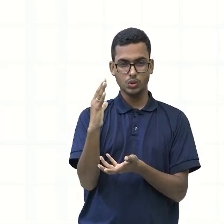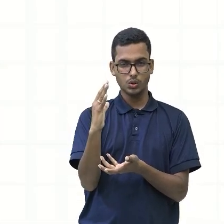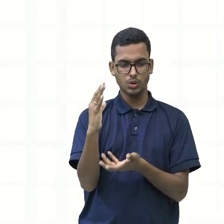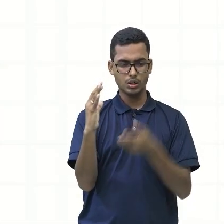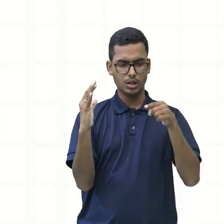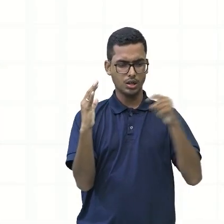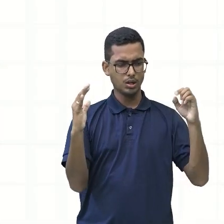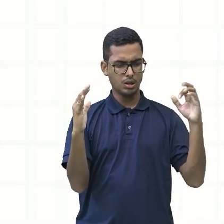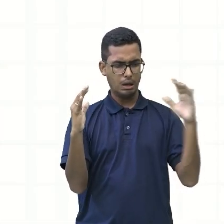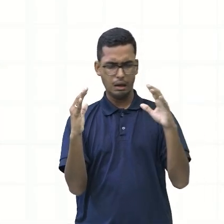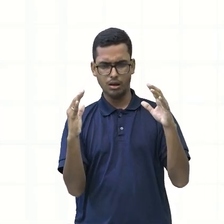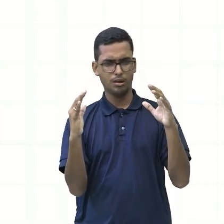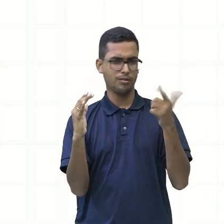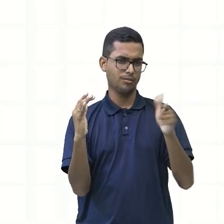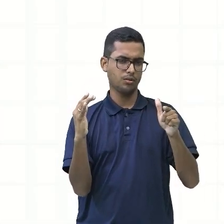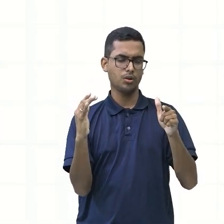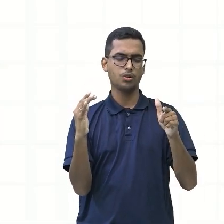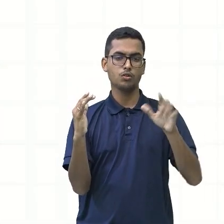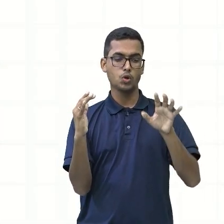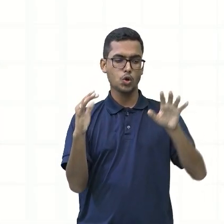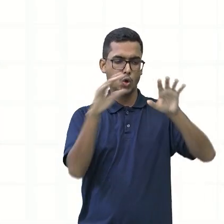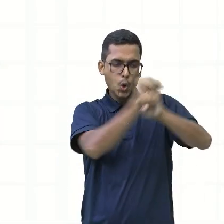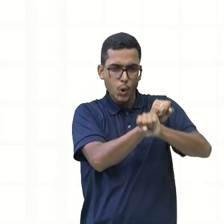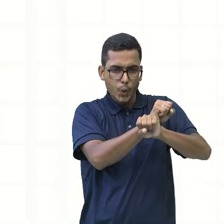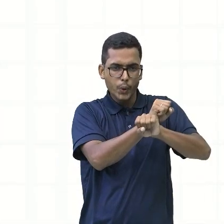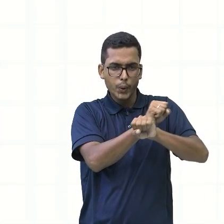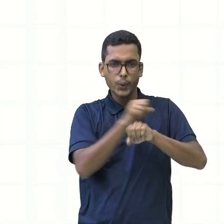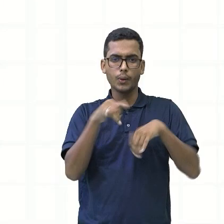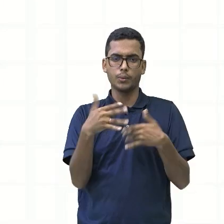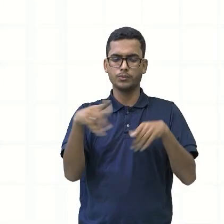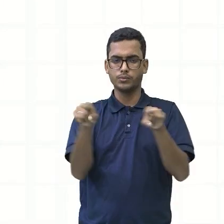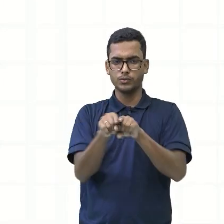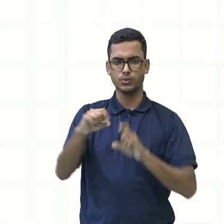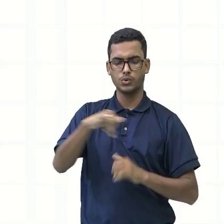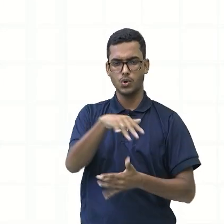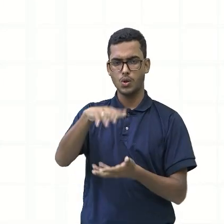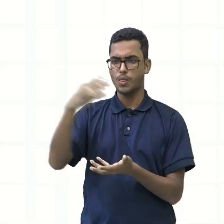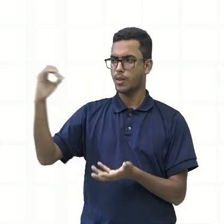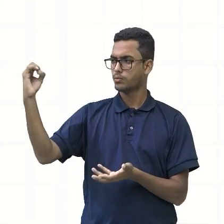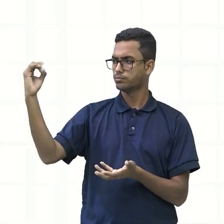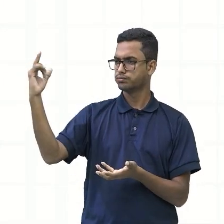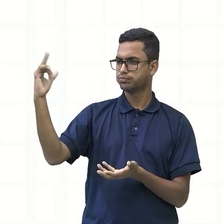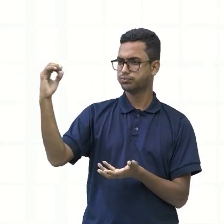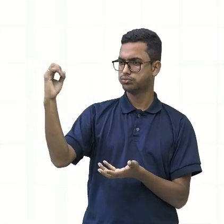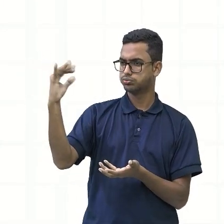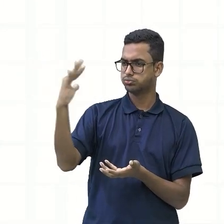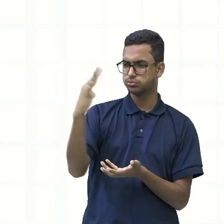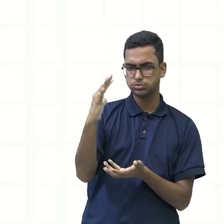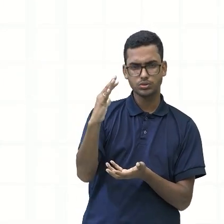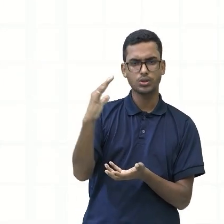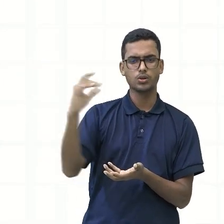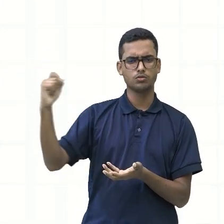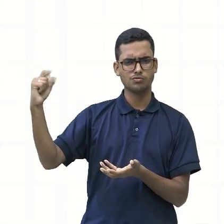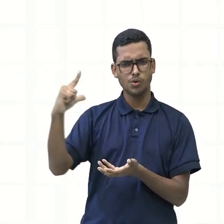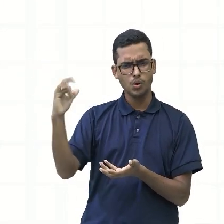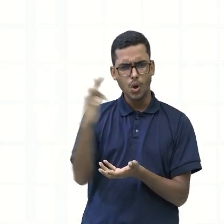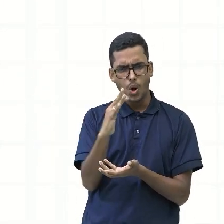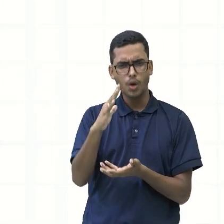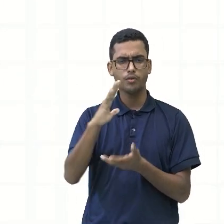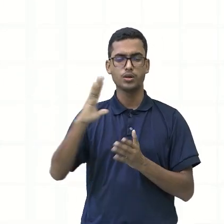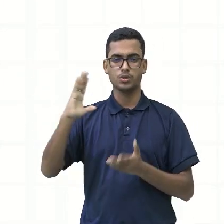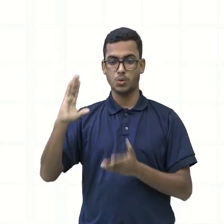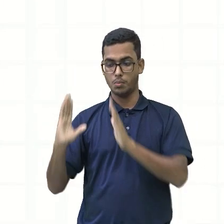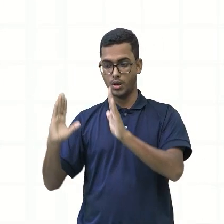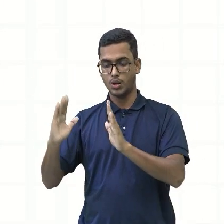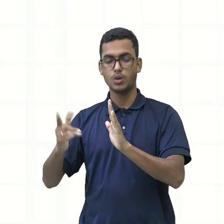Então essa região vai receber mais luz, né, no hemisfério sul e, portanto, vai ser verão. Já do outro